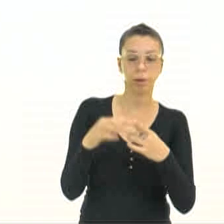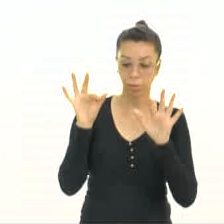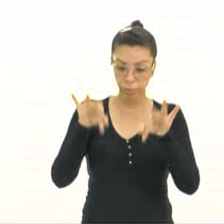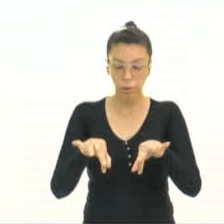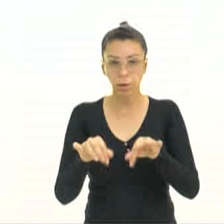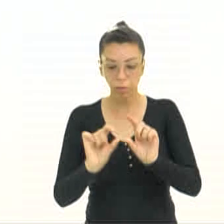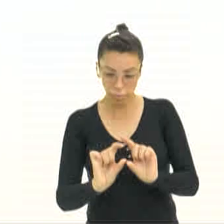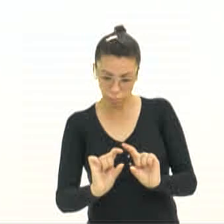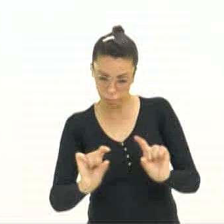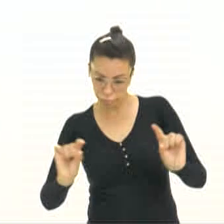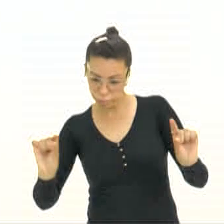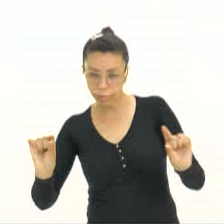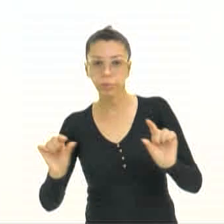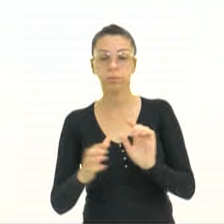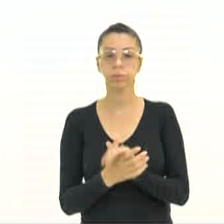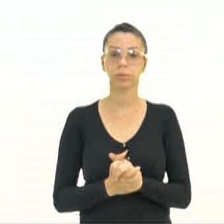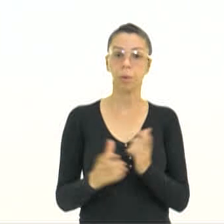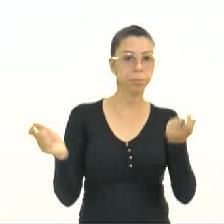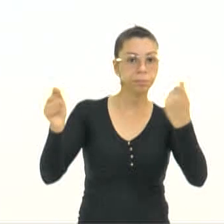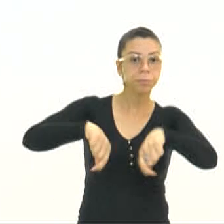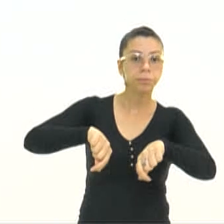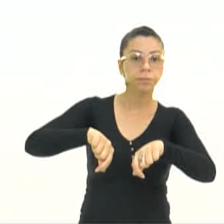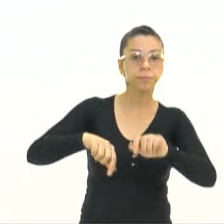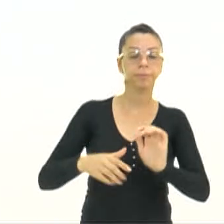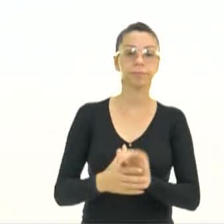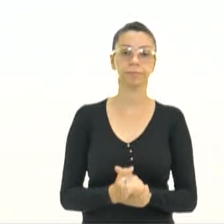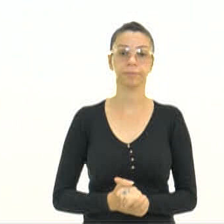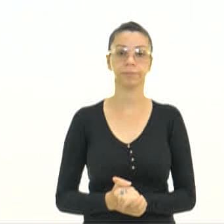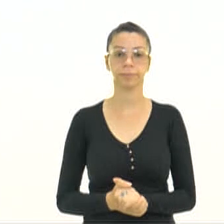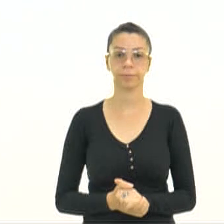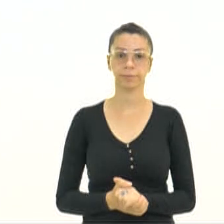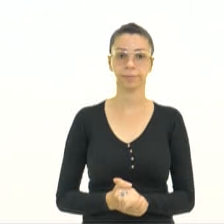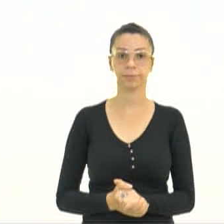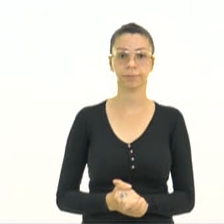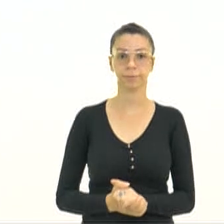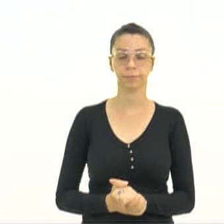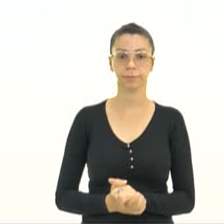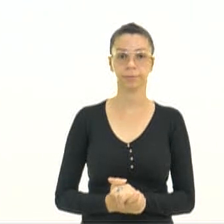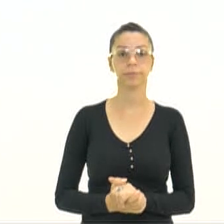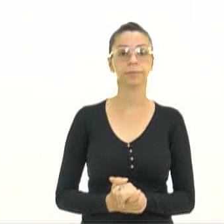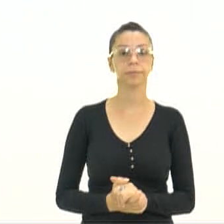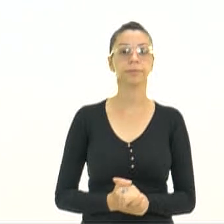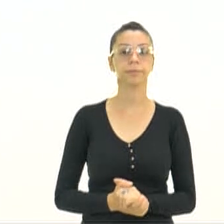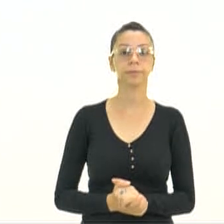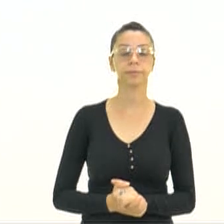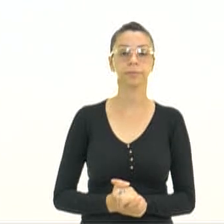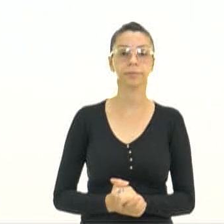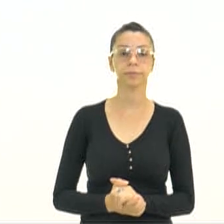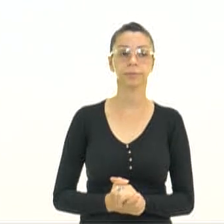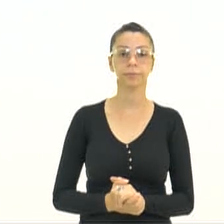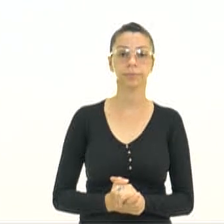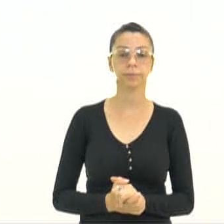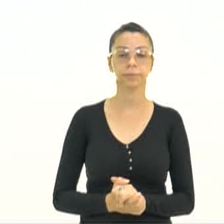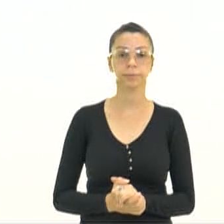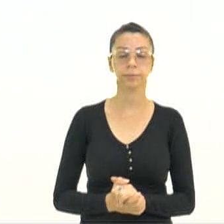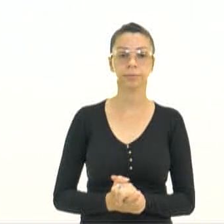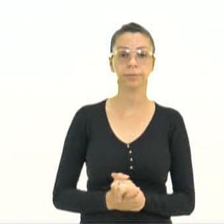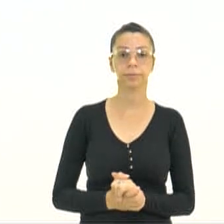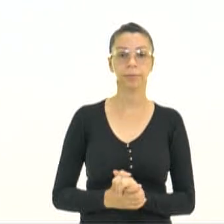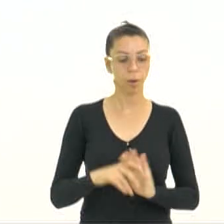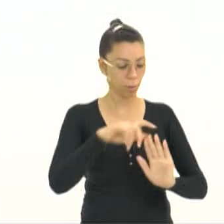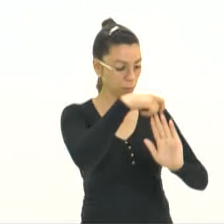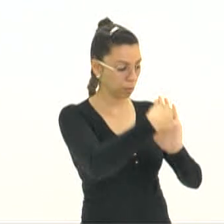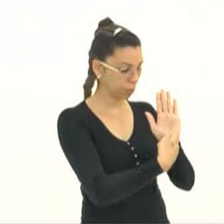ó. Remember, it's necessary. Ok? Number 2, according to the text. De acordo com o